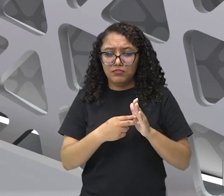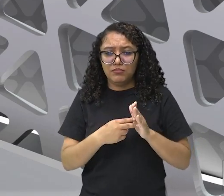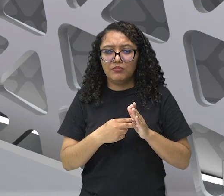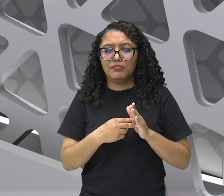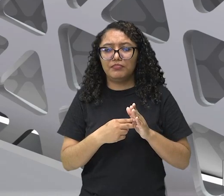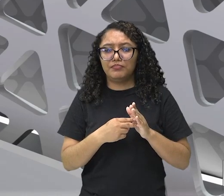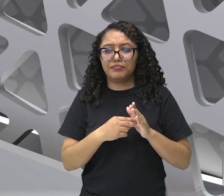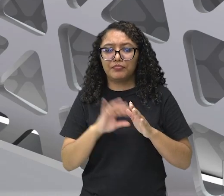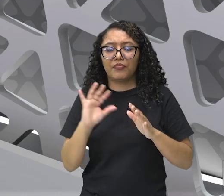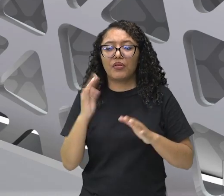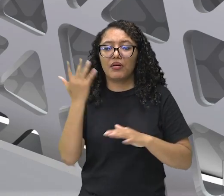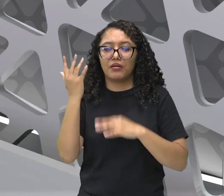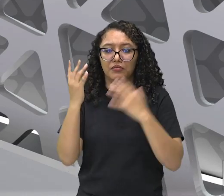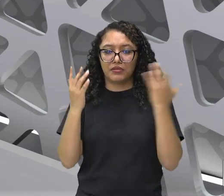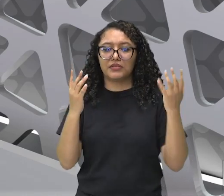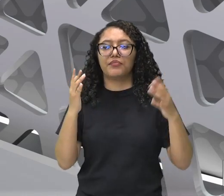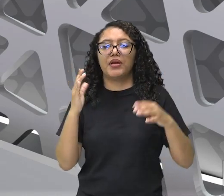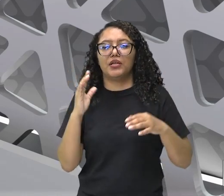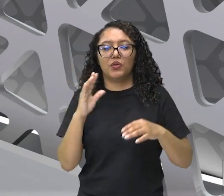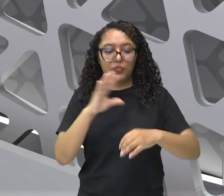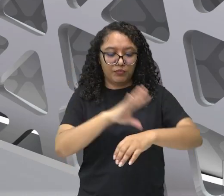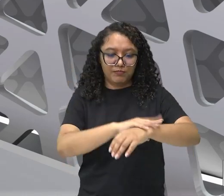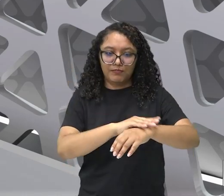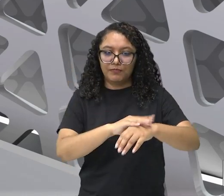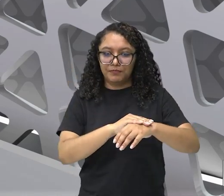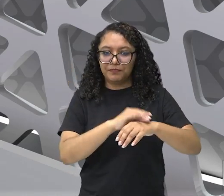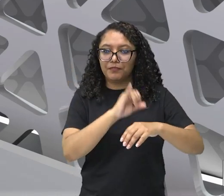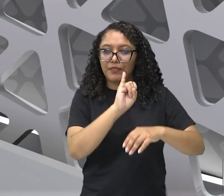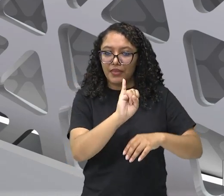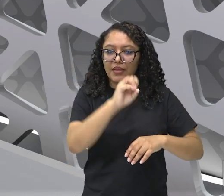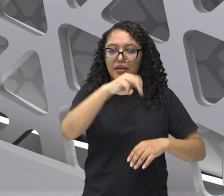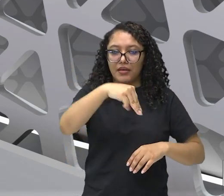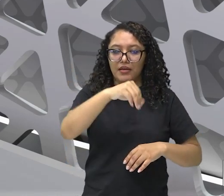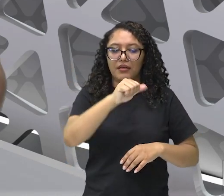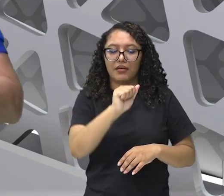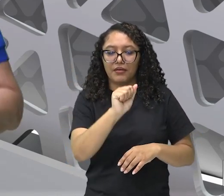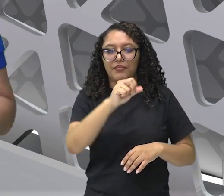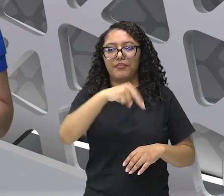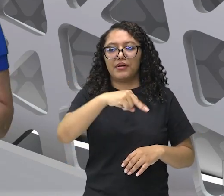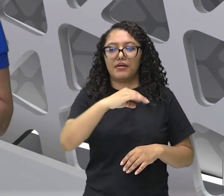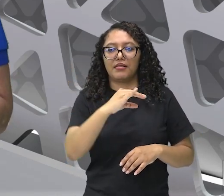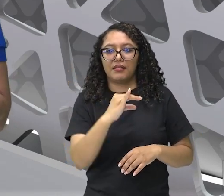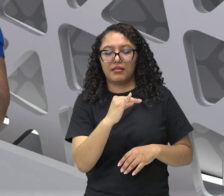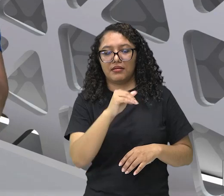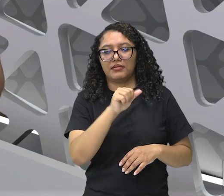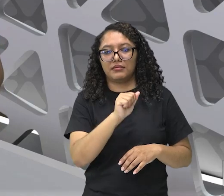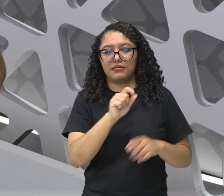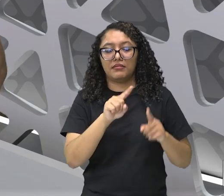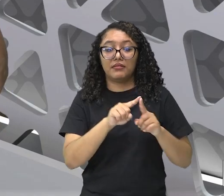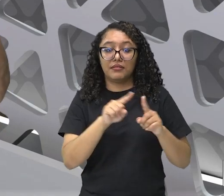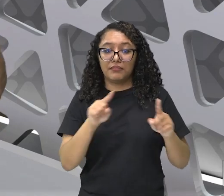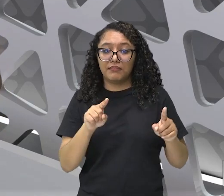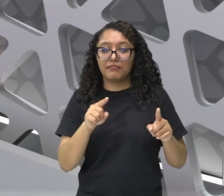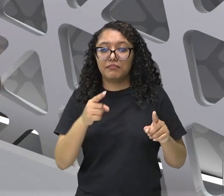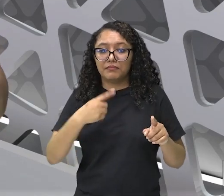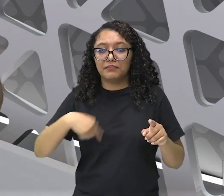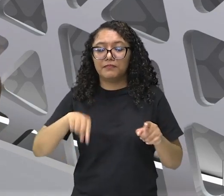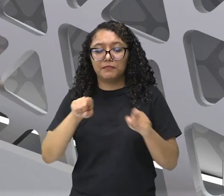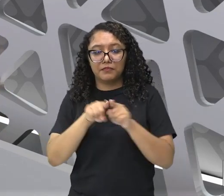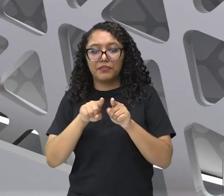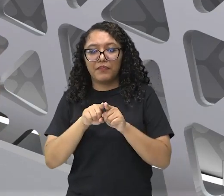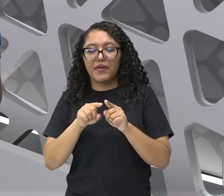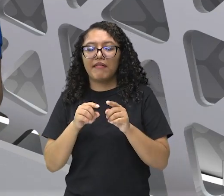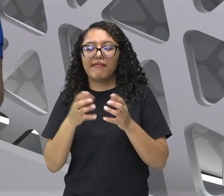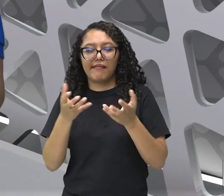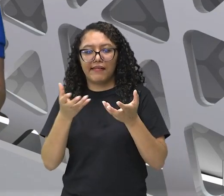ações concretas, vai ser através da imanência. Mas nós queremos buscar